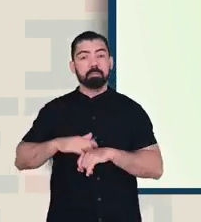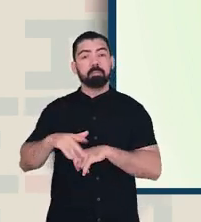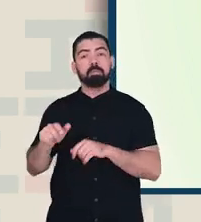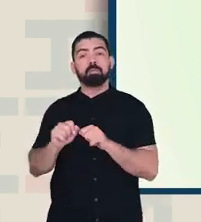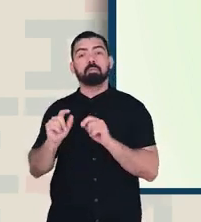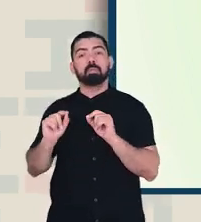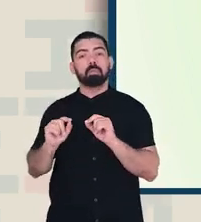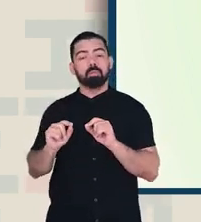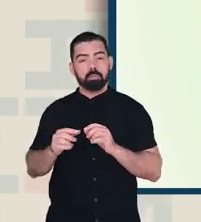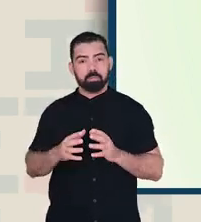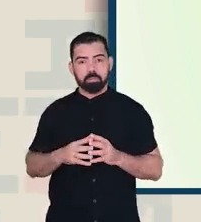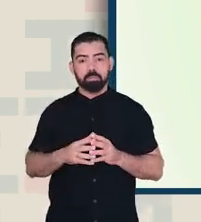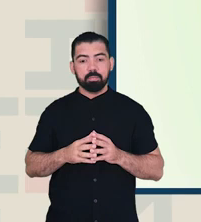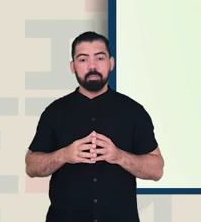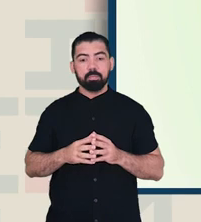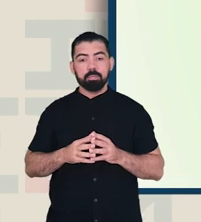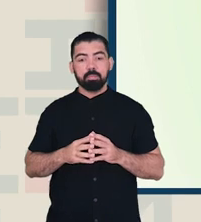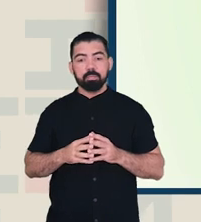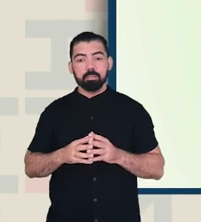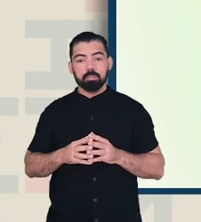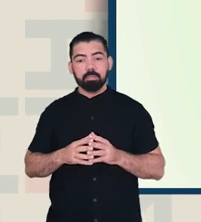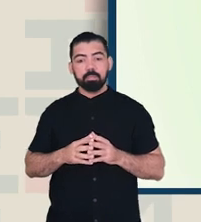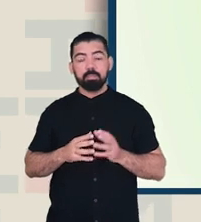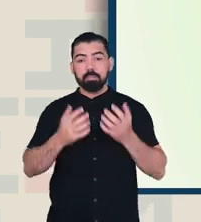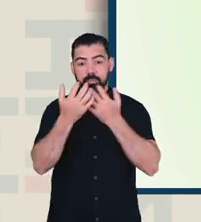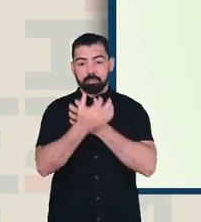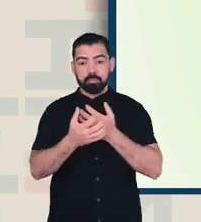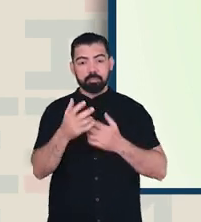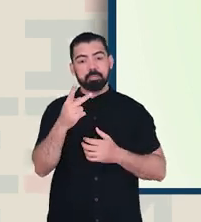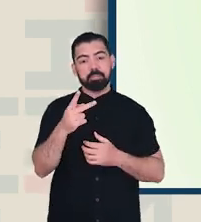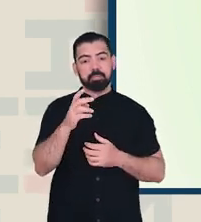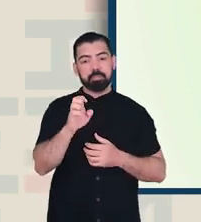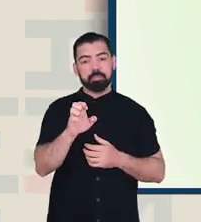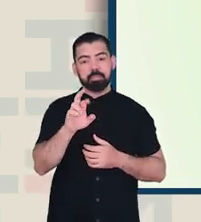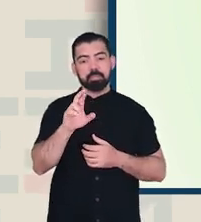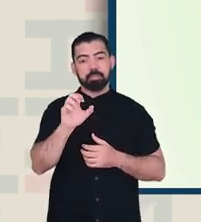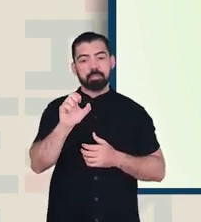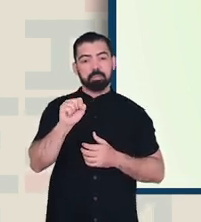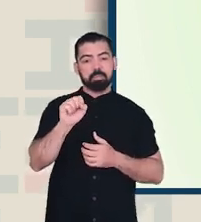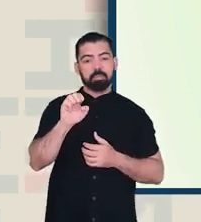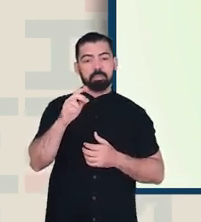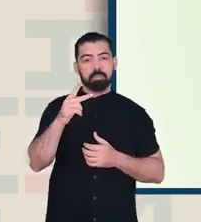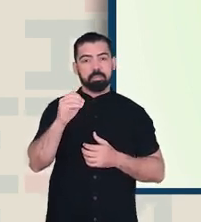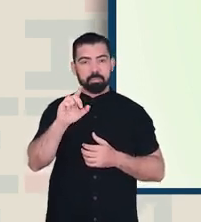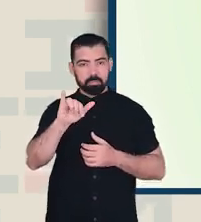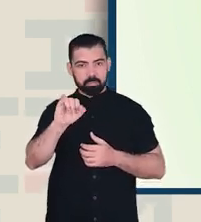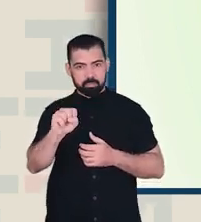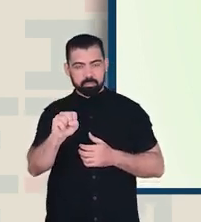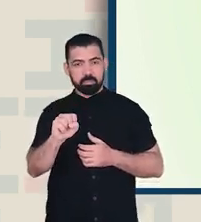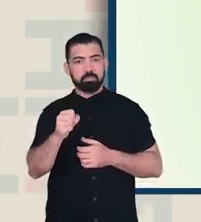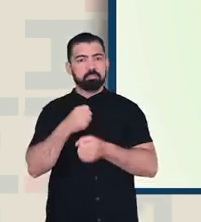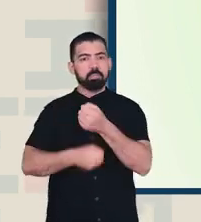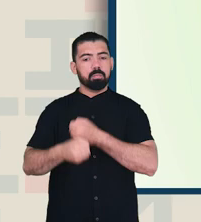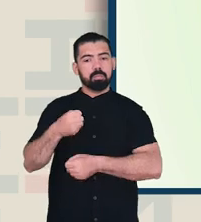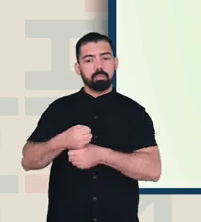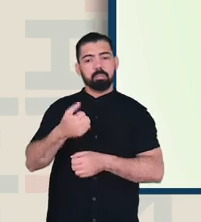fez Persepolis, em homenagem a esse lugar, em 71.